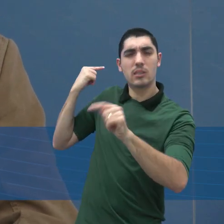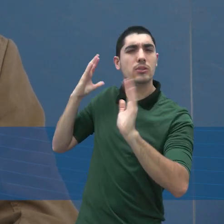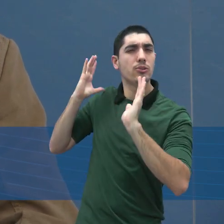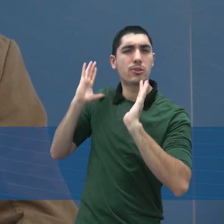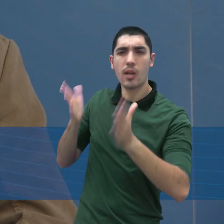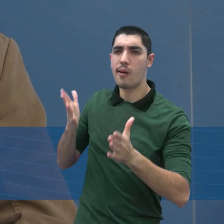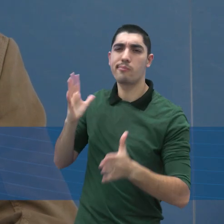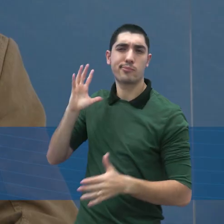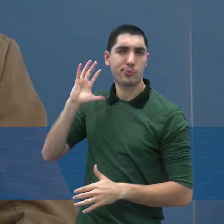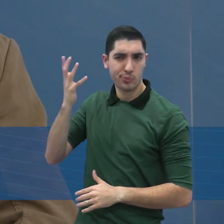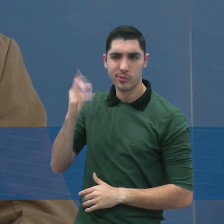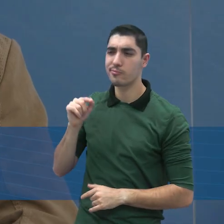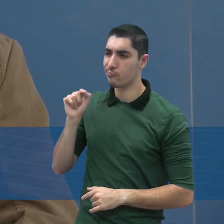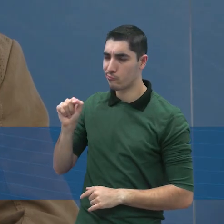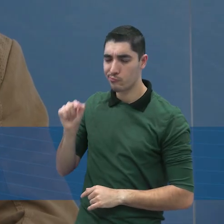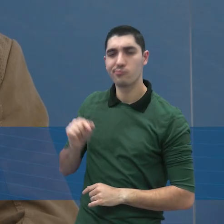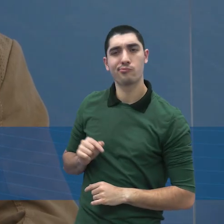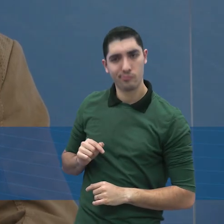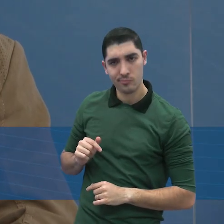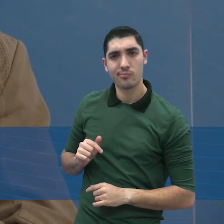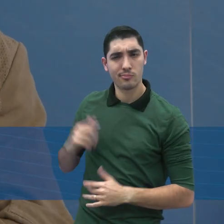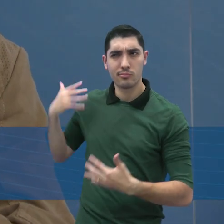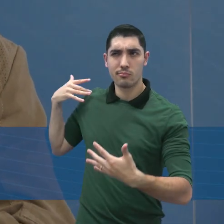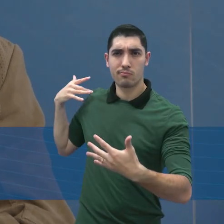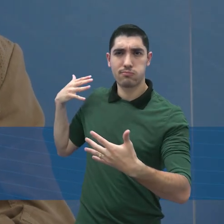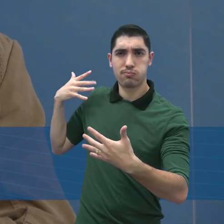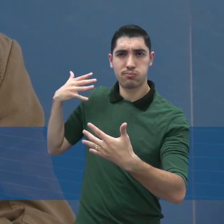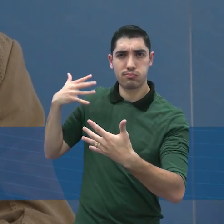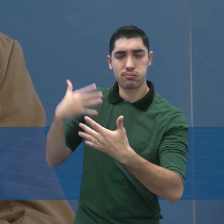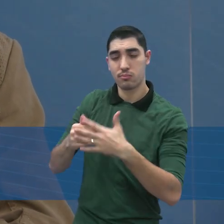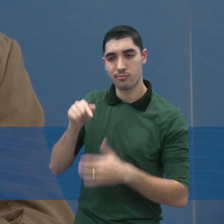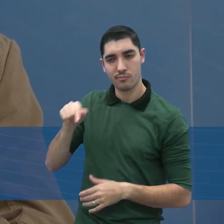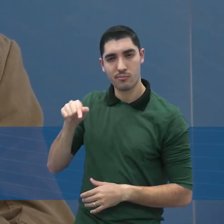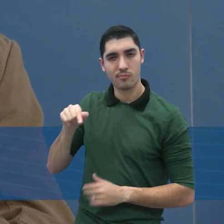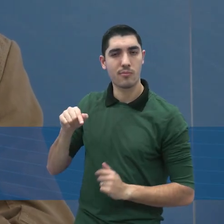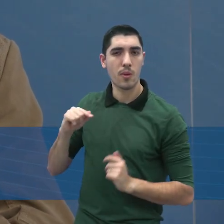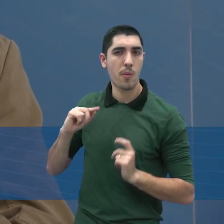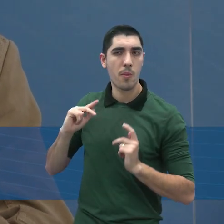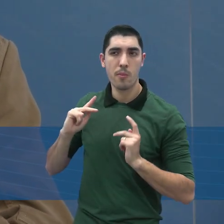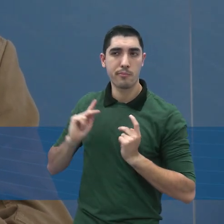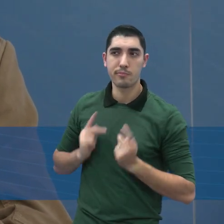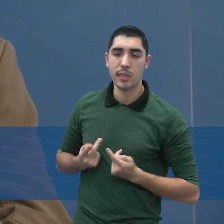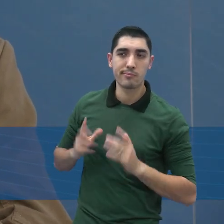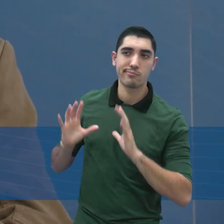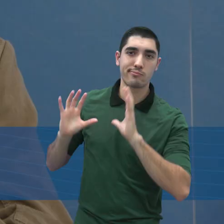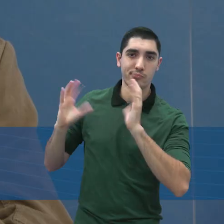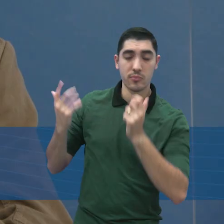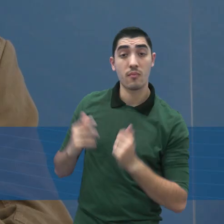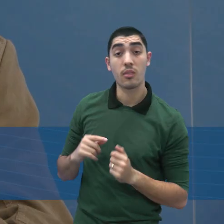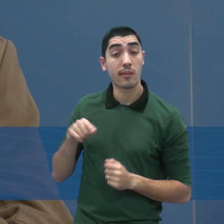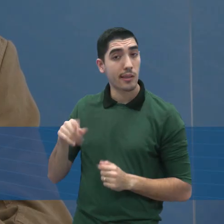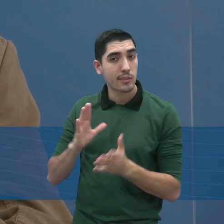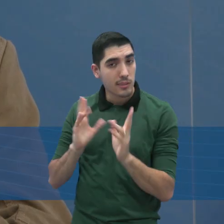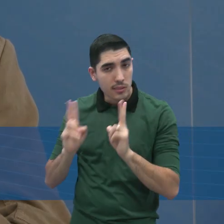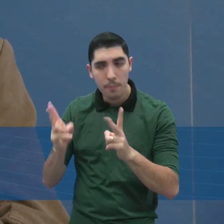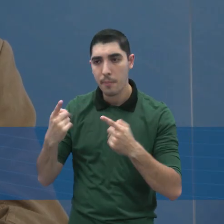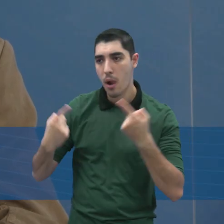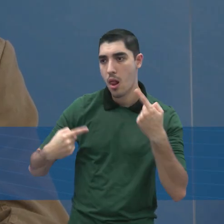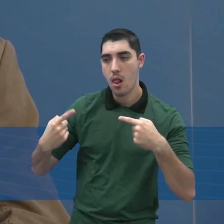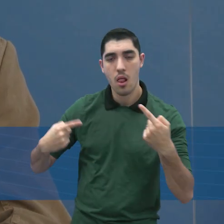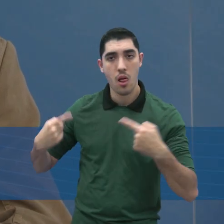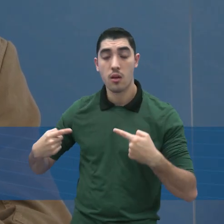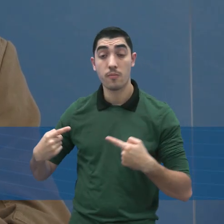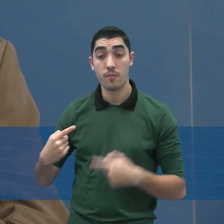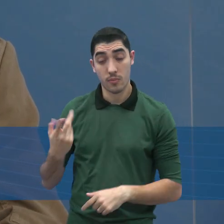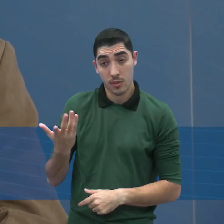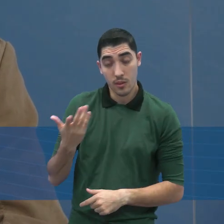acho que, do ser humano. Um ponto ser humano, e onde vai gerar diversos conflitos, né? Então, nossa história